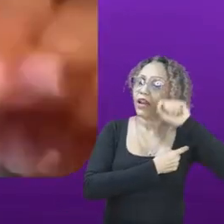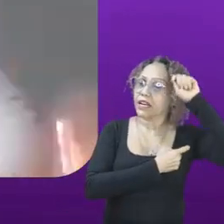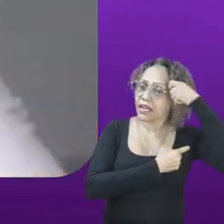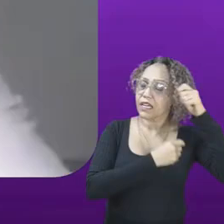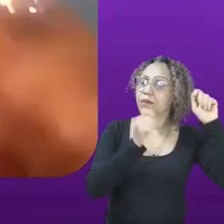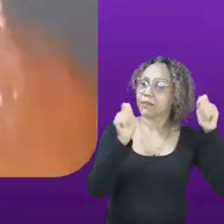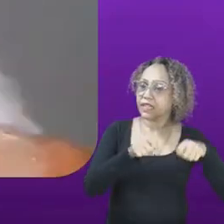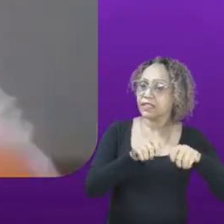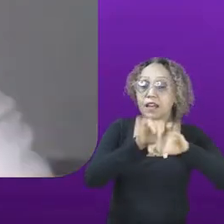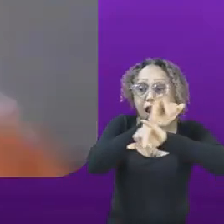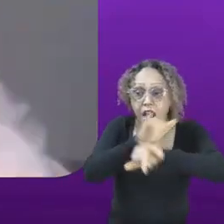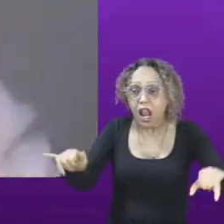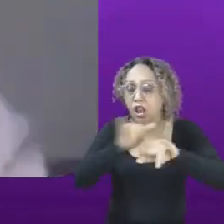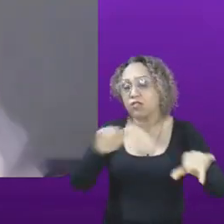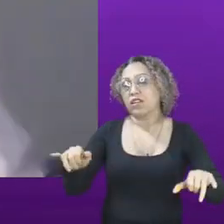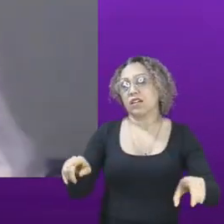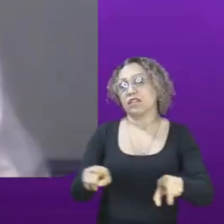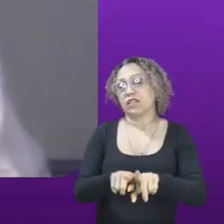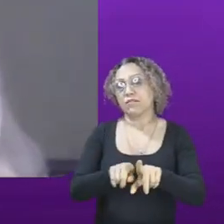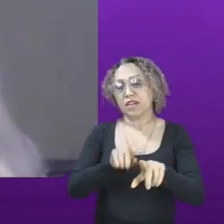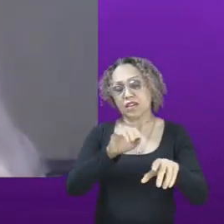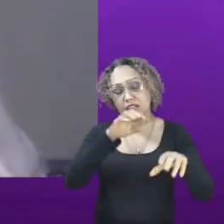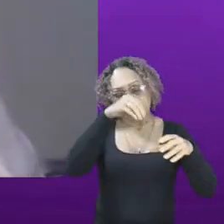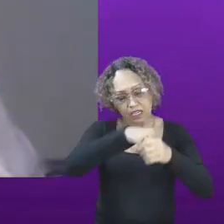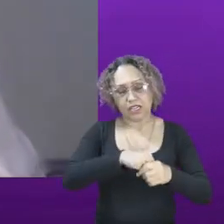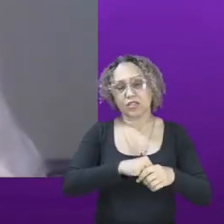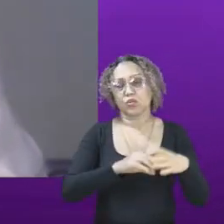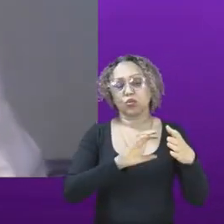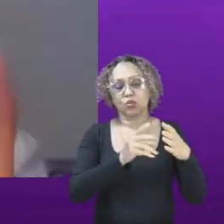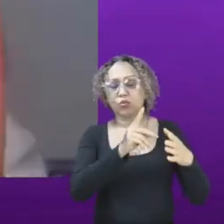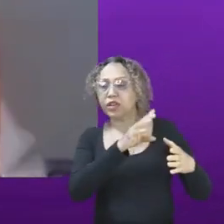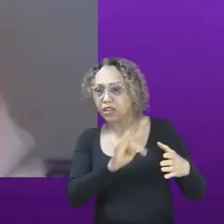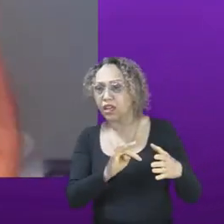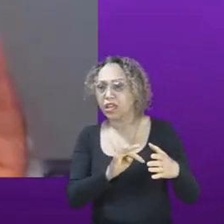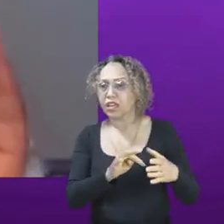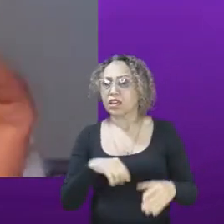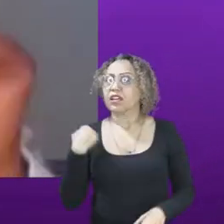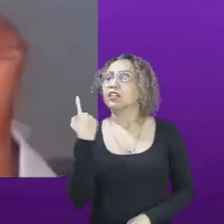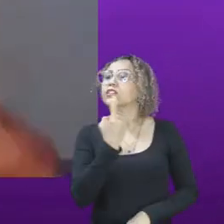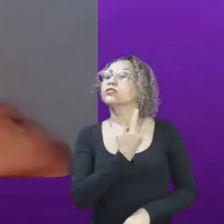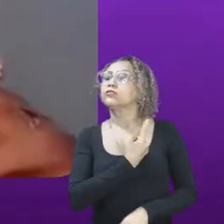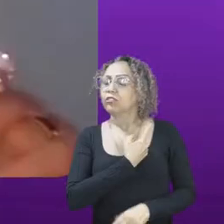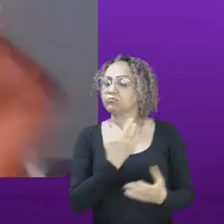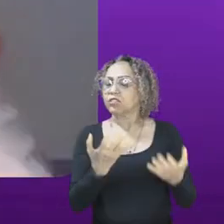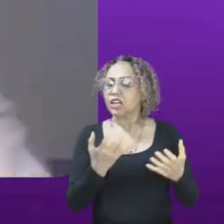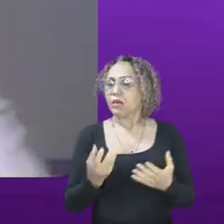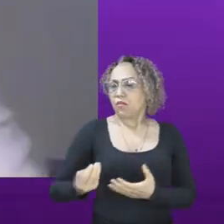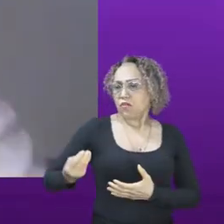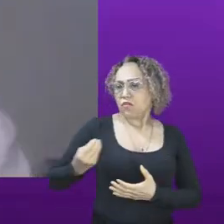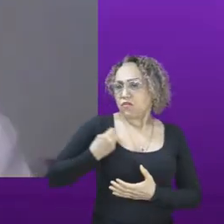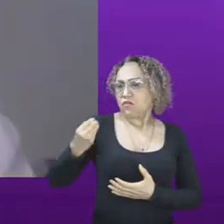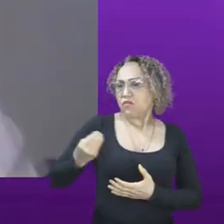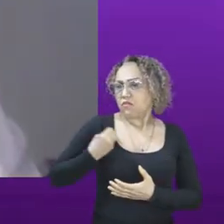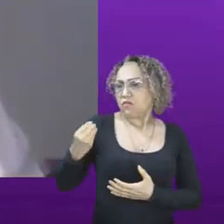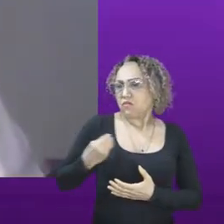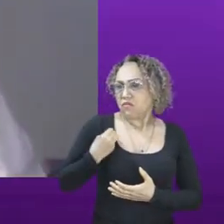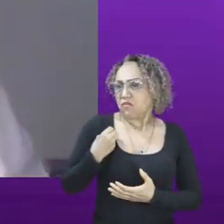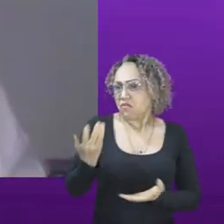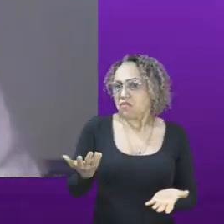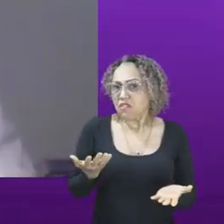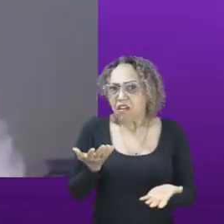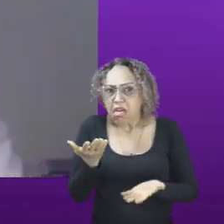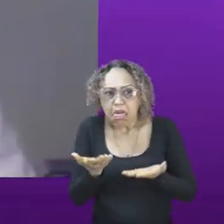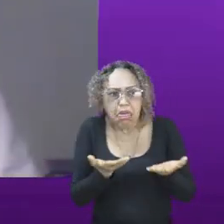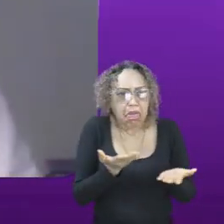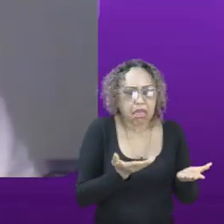e anunciar também dentro do Partido dos Trabalhadores que a gente quer viver sem precisar ficar